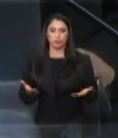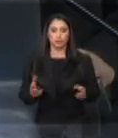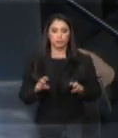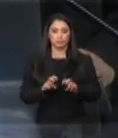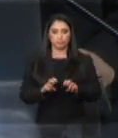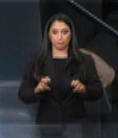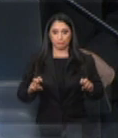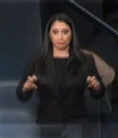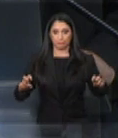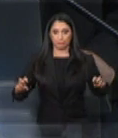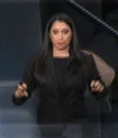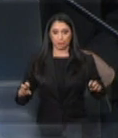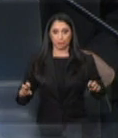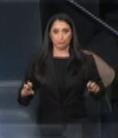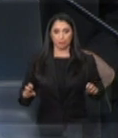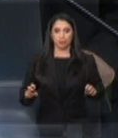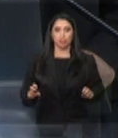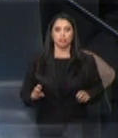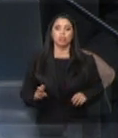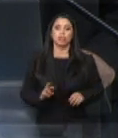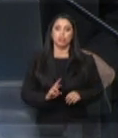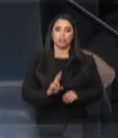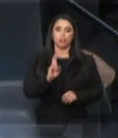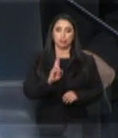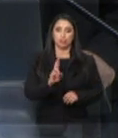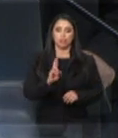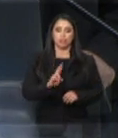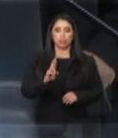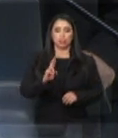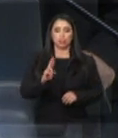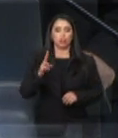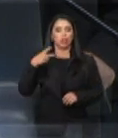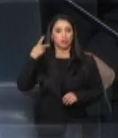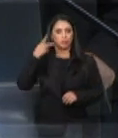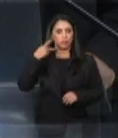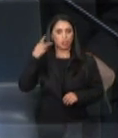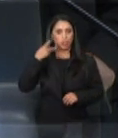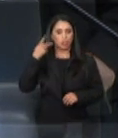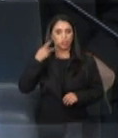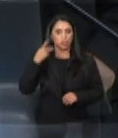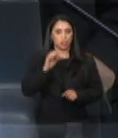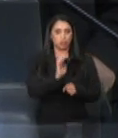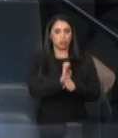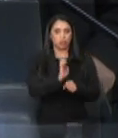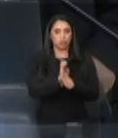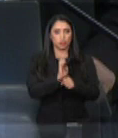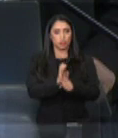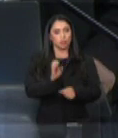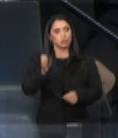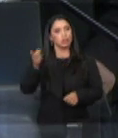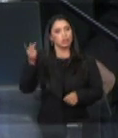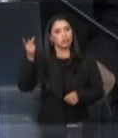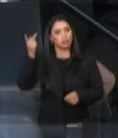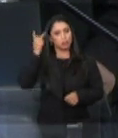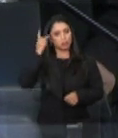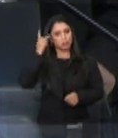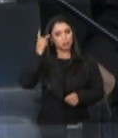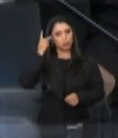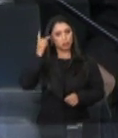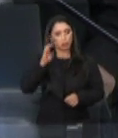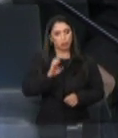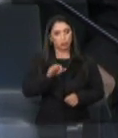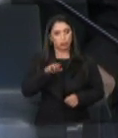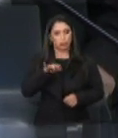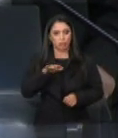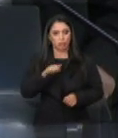os cumprimentos nome da nossa vereadora de São Paulo Érica Hilton e todos os movimentos sociais que eu cumprimento na pessoa